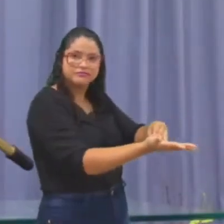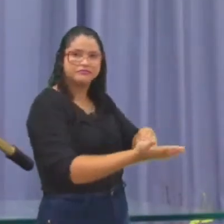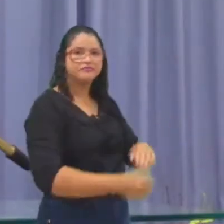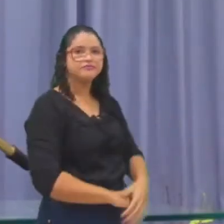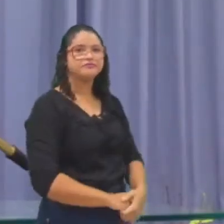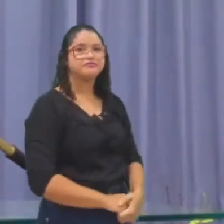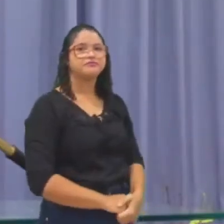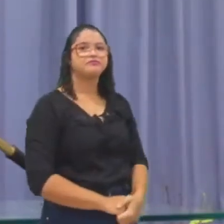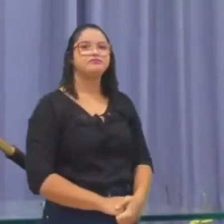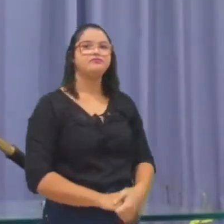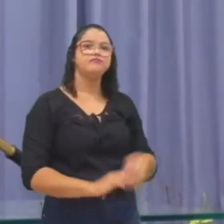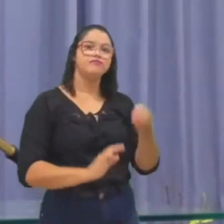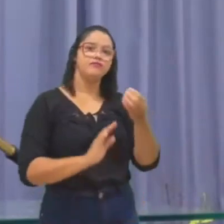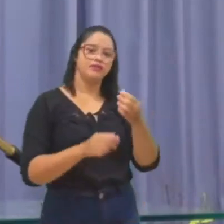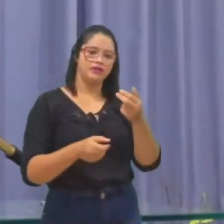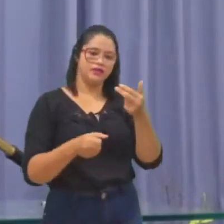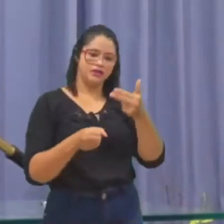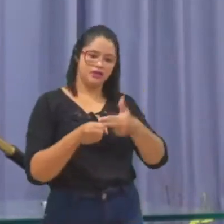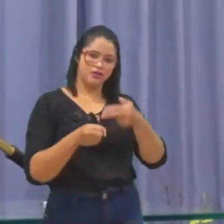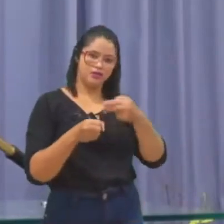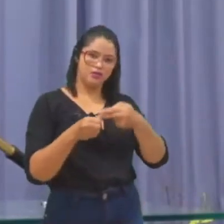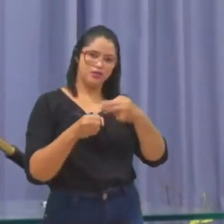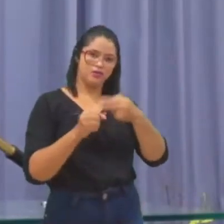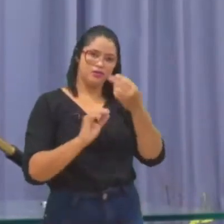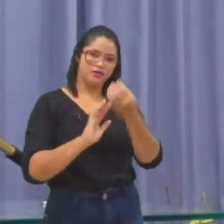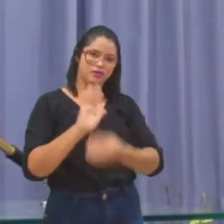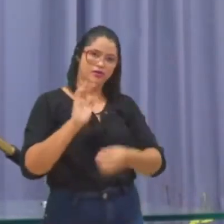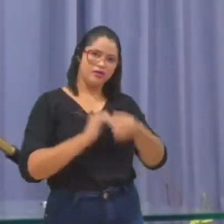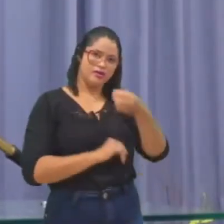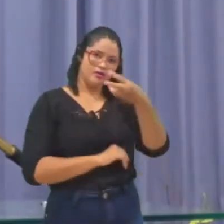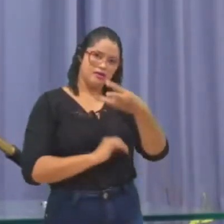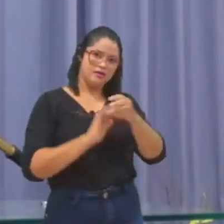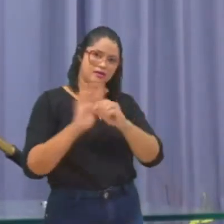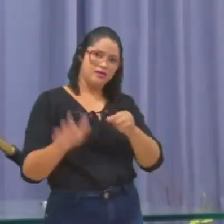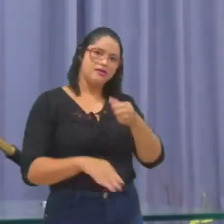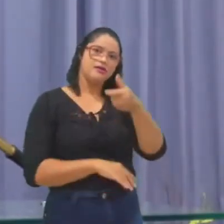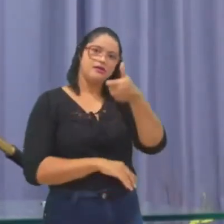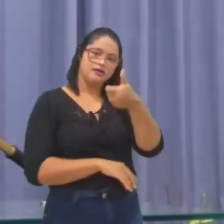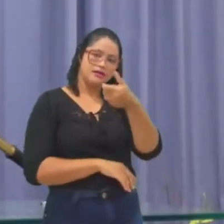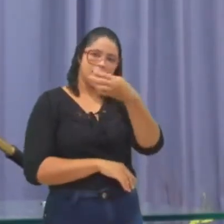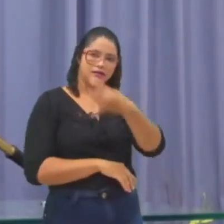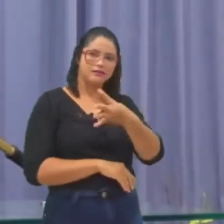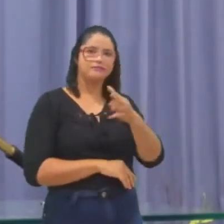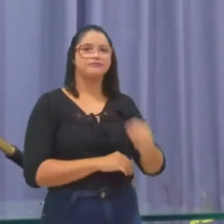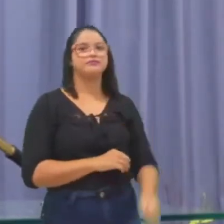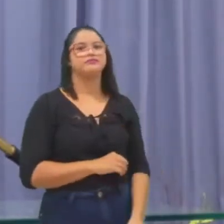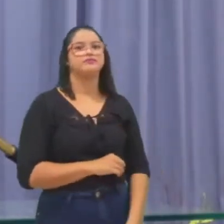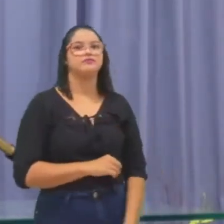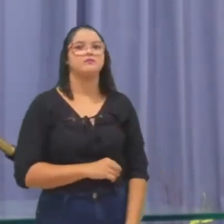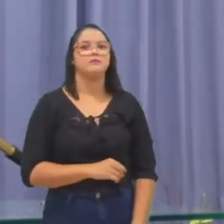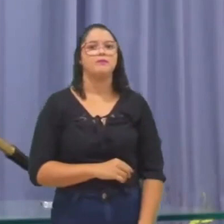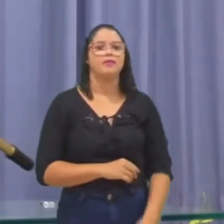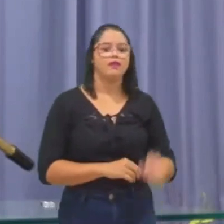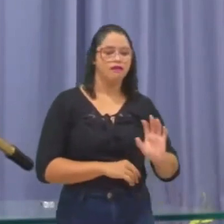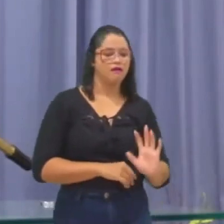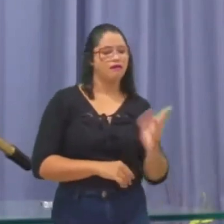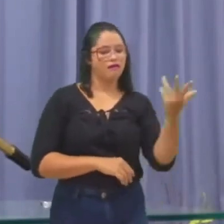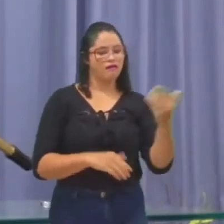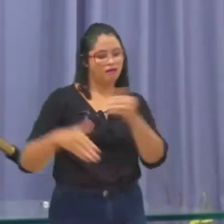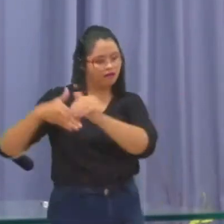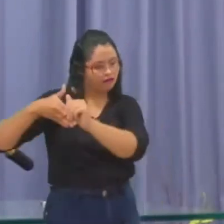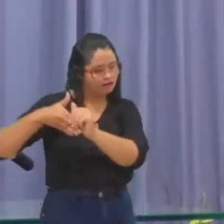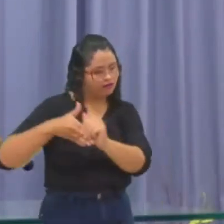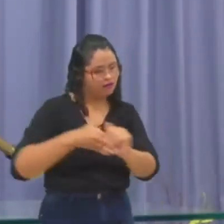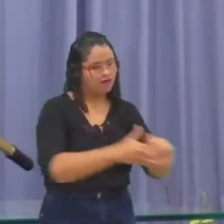e 14, está o relato do que aconteceu àqueles que foram enviados com a